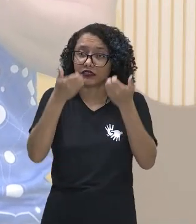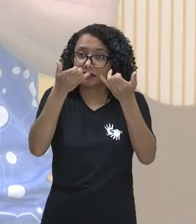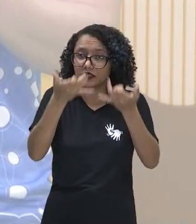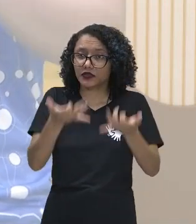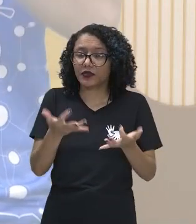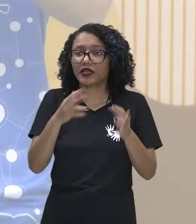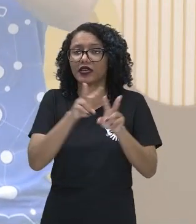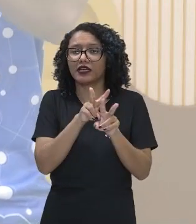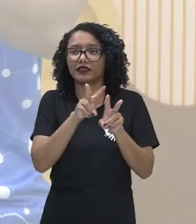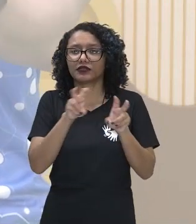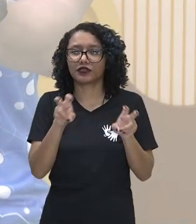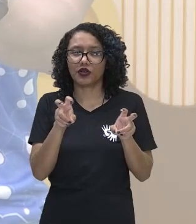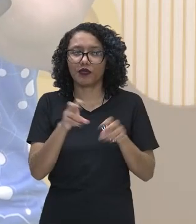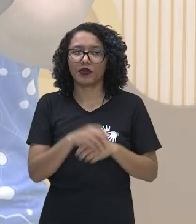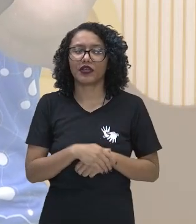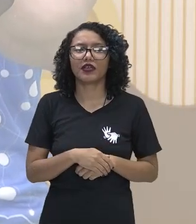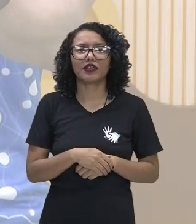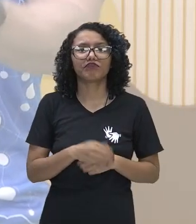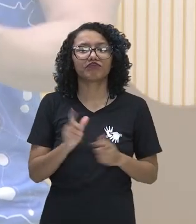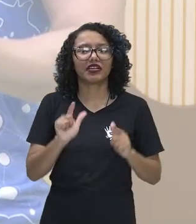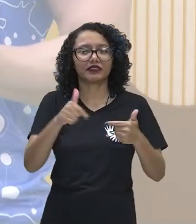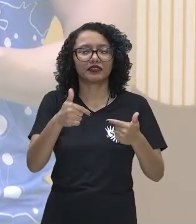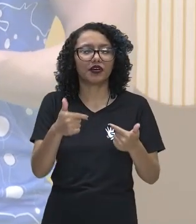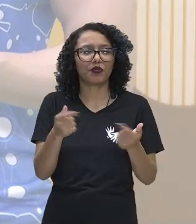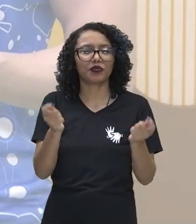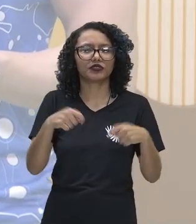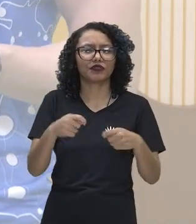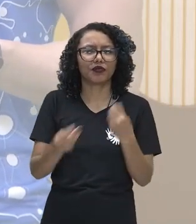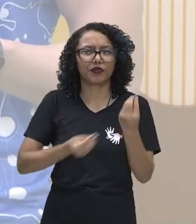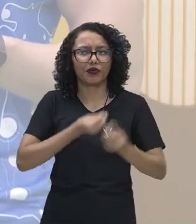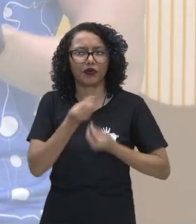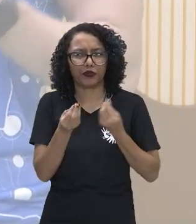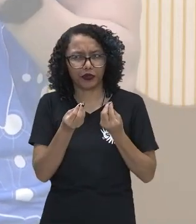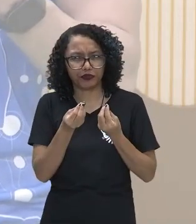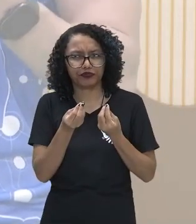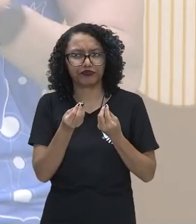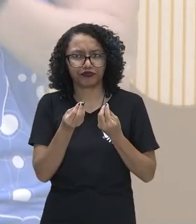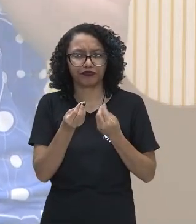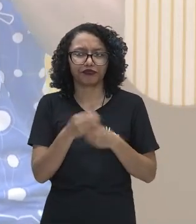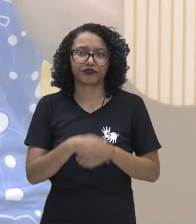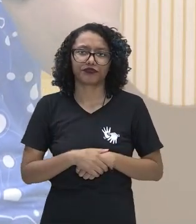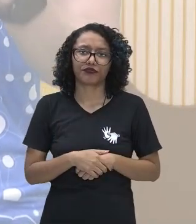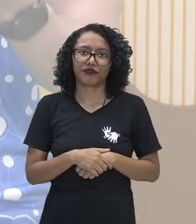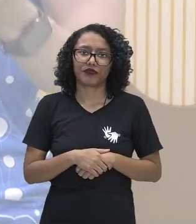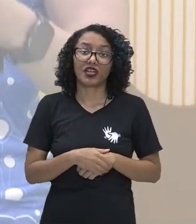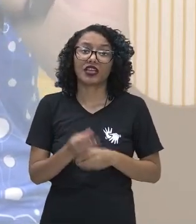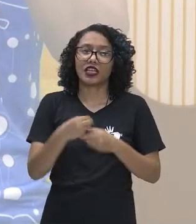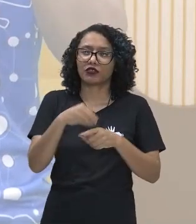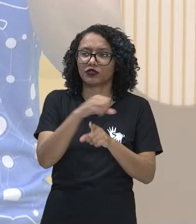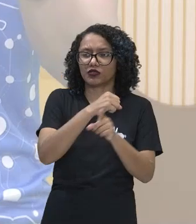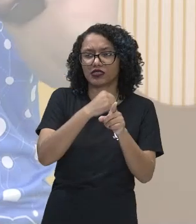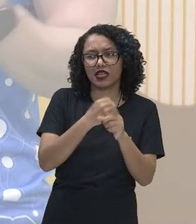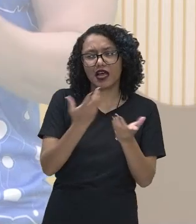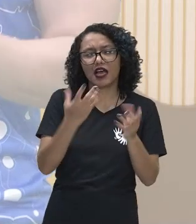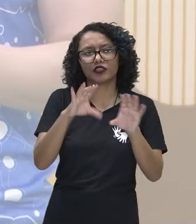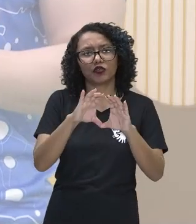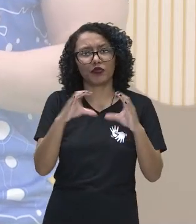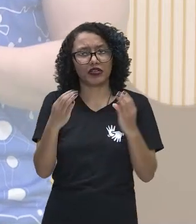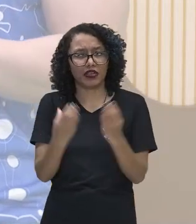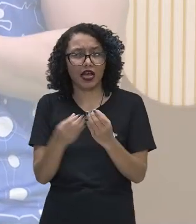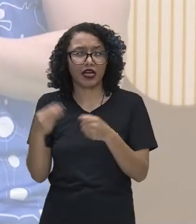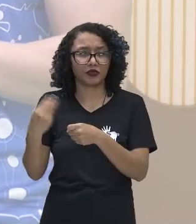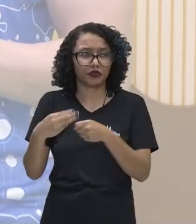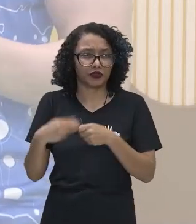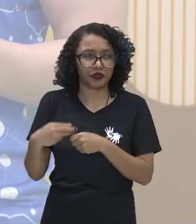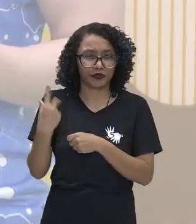sobre como você pode atuar como protagonista dentro de uma sociedade, dentro da sua comunidade, dentro do seu município, por